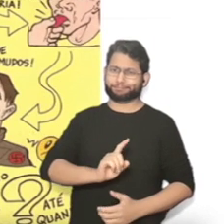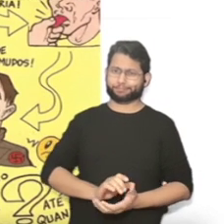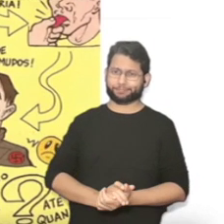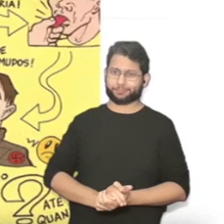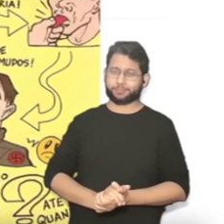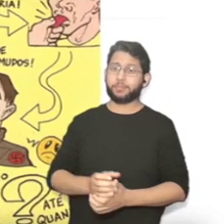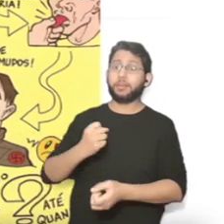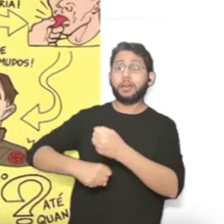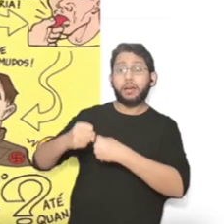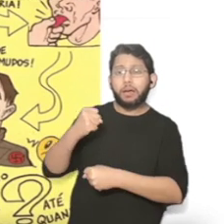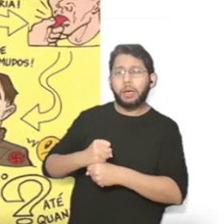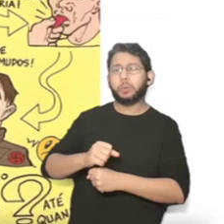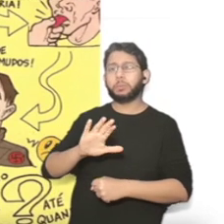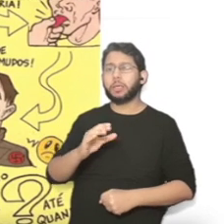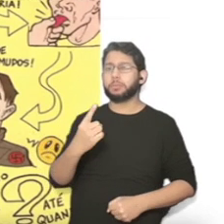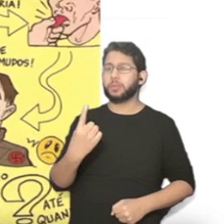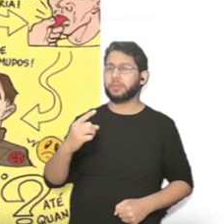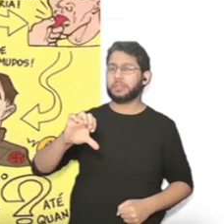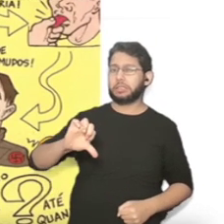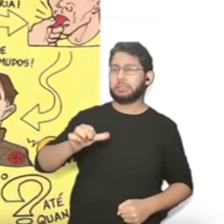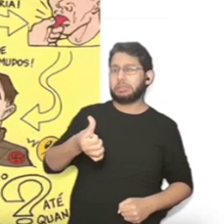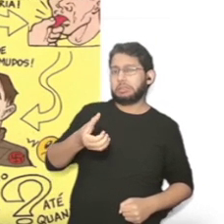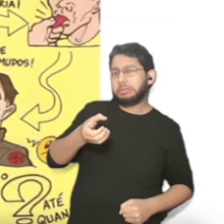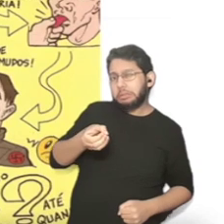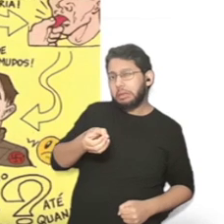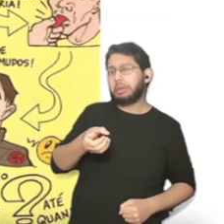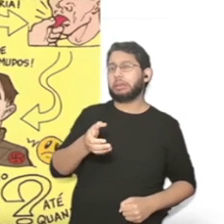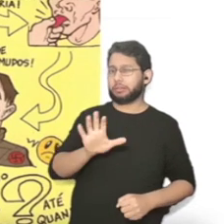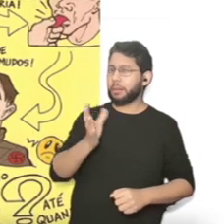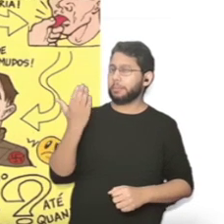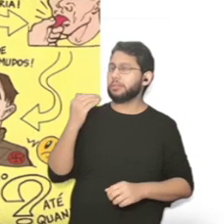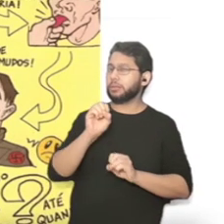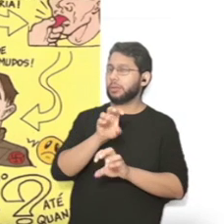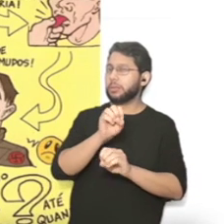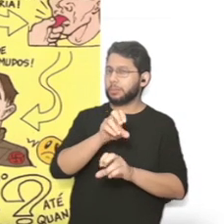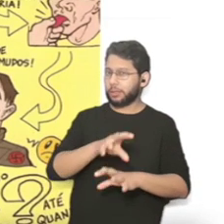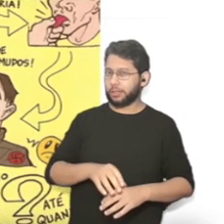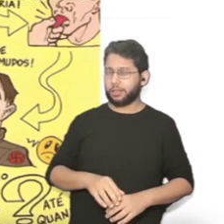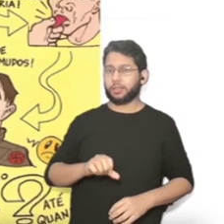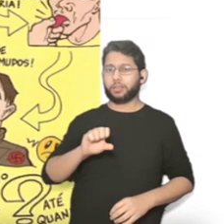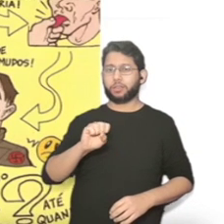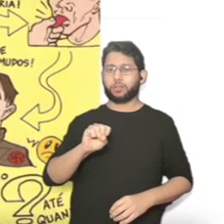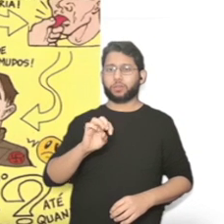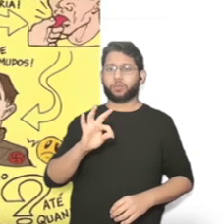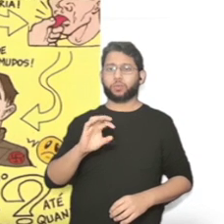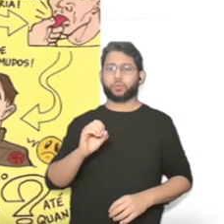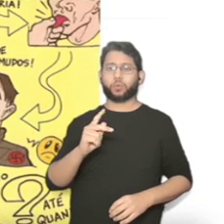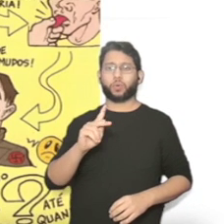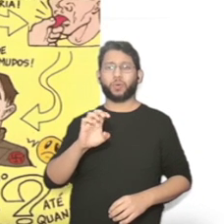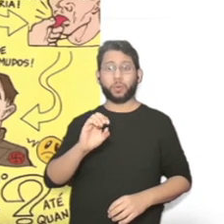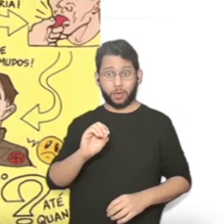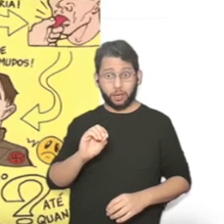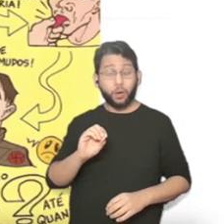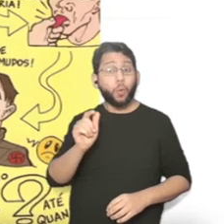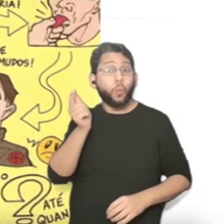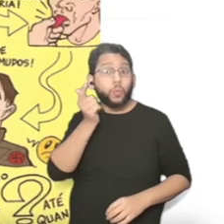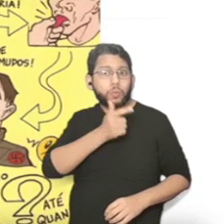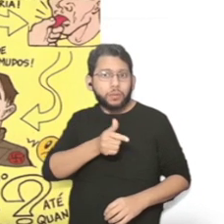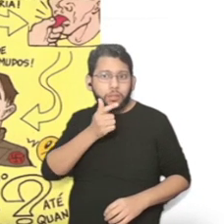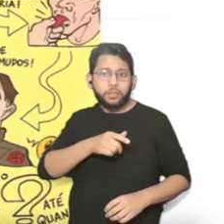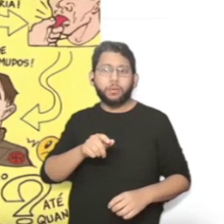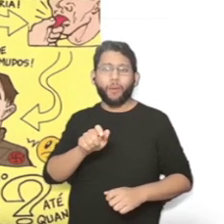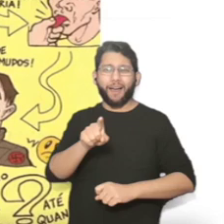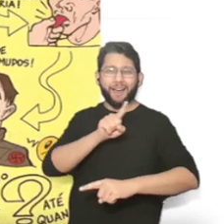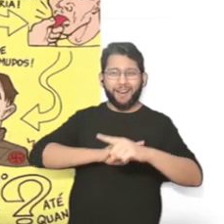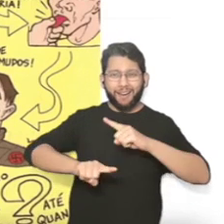em 1960, mais ou menos, é que o linguista William Stockwell conseguiu descrever